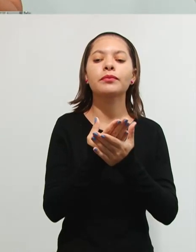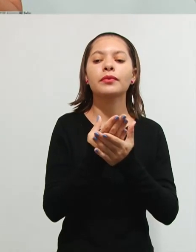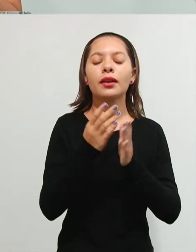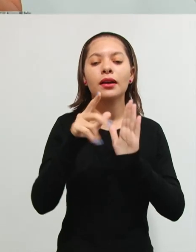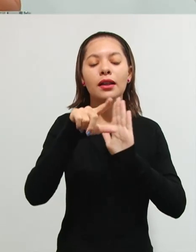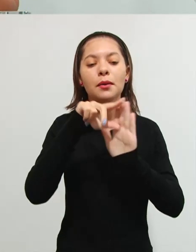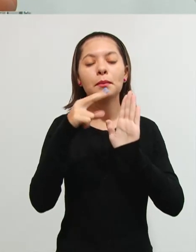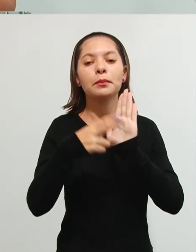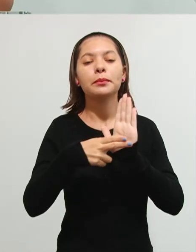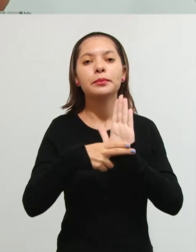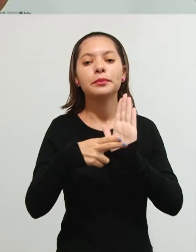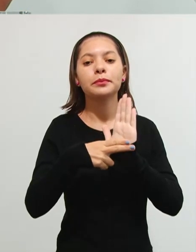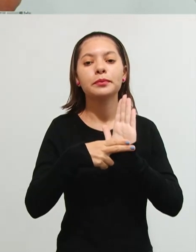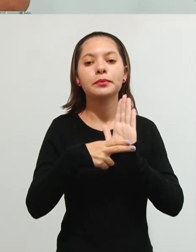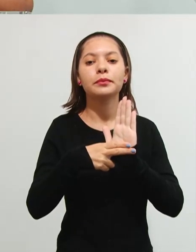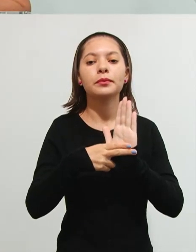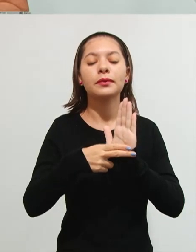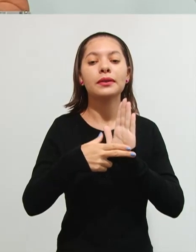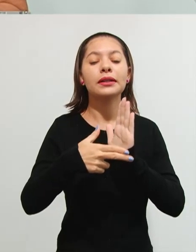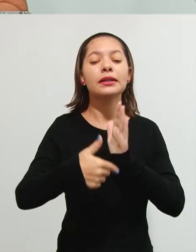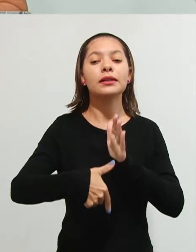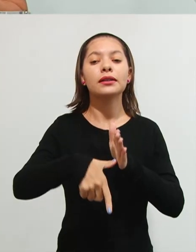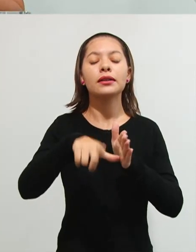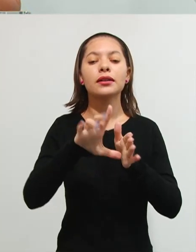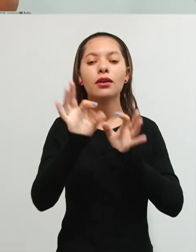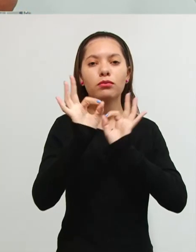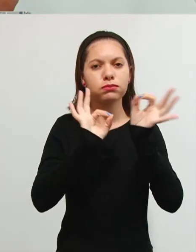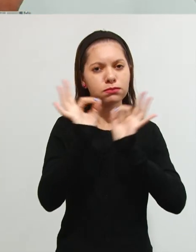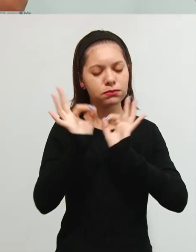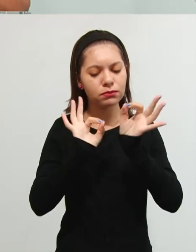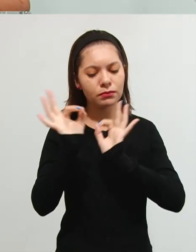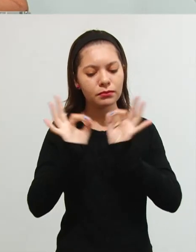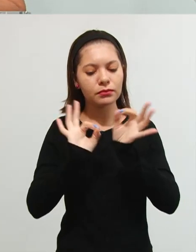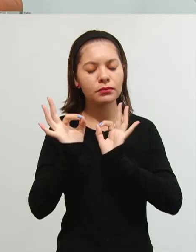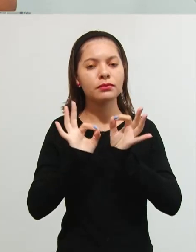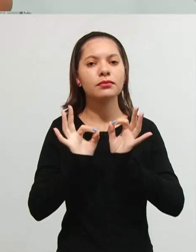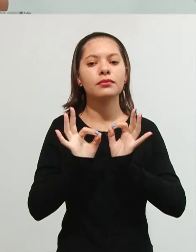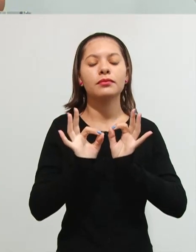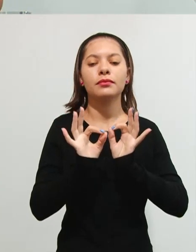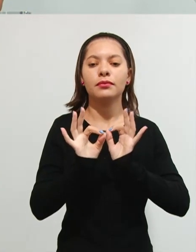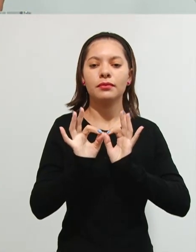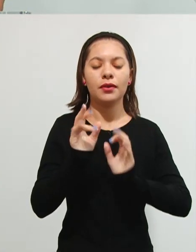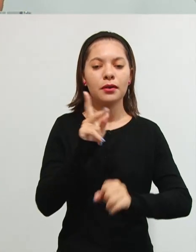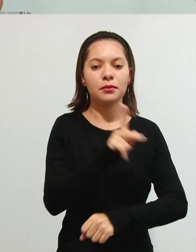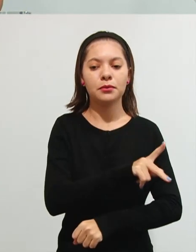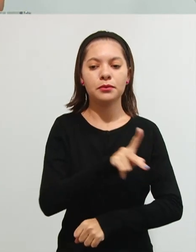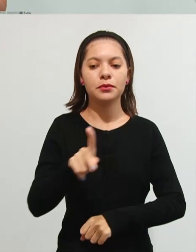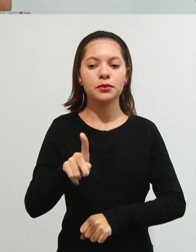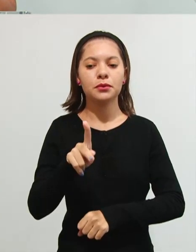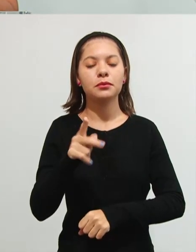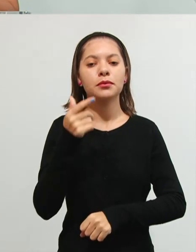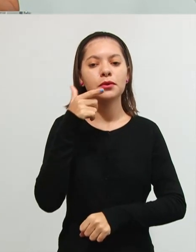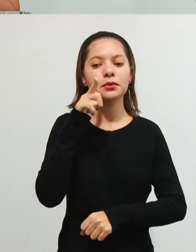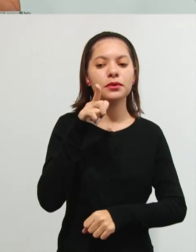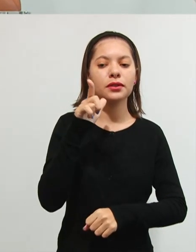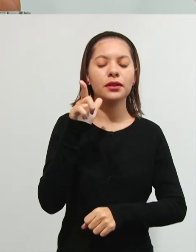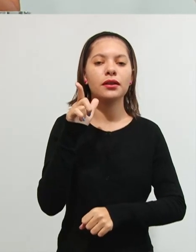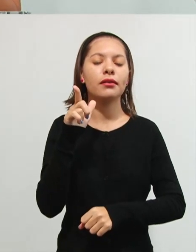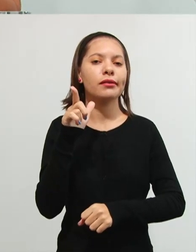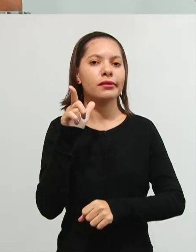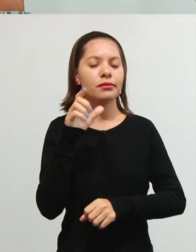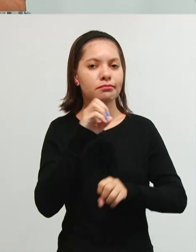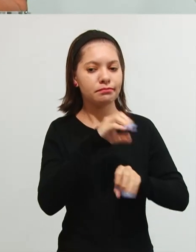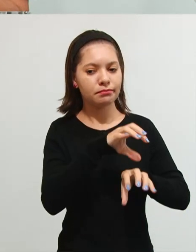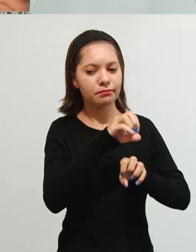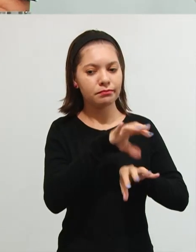havia sido pré-estabelecida pelo docente ou pela instituição de ensino para o alcance daquele conhecimento. Então,